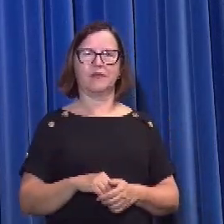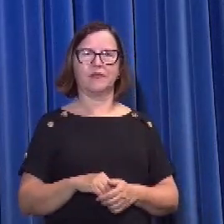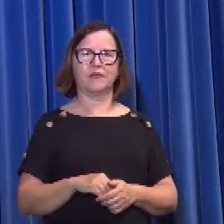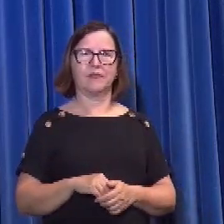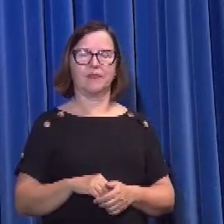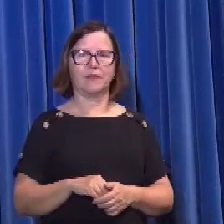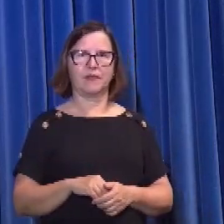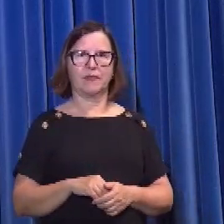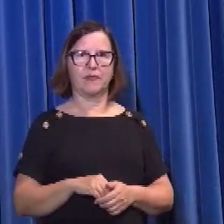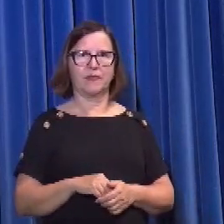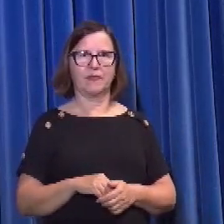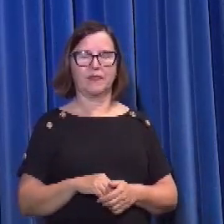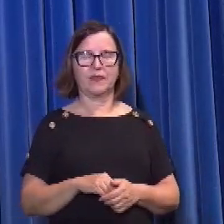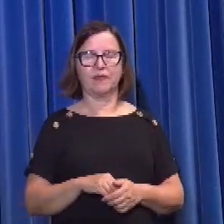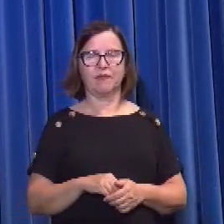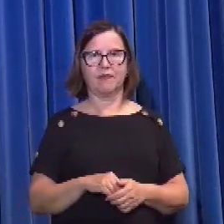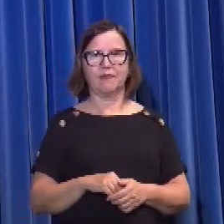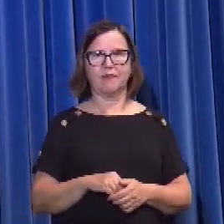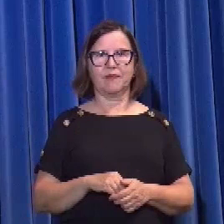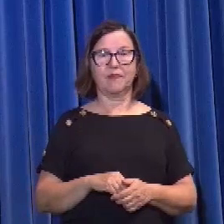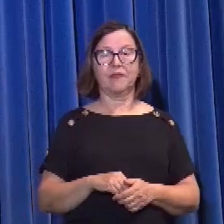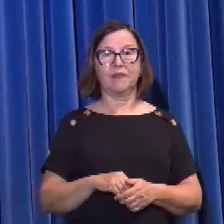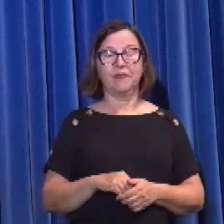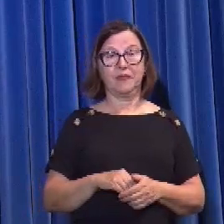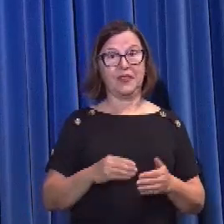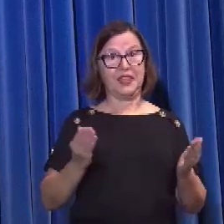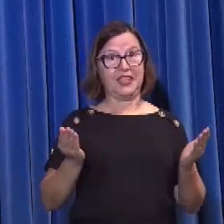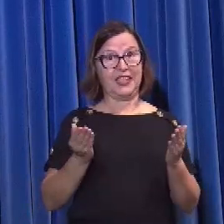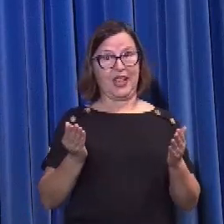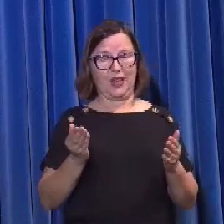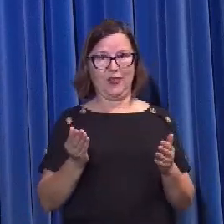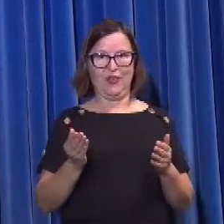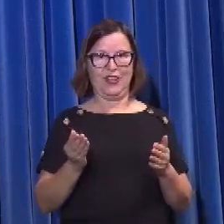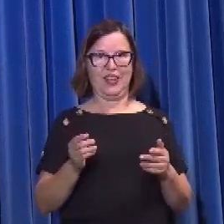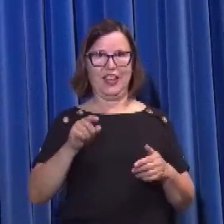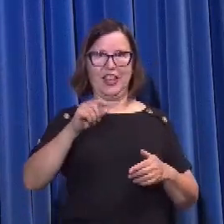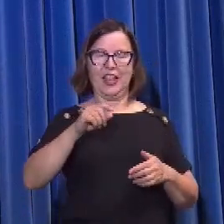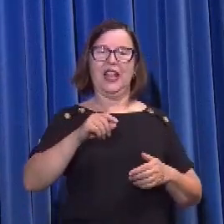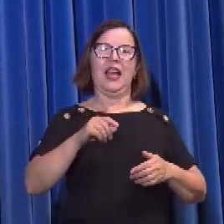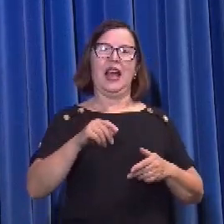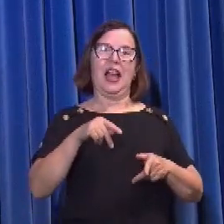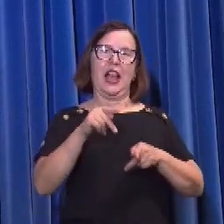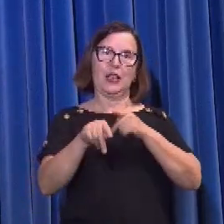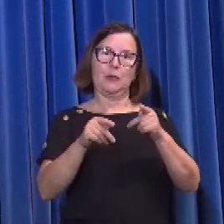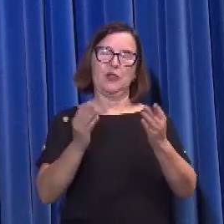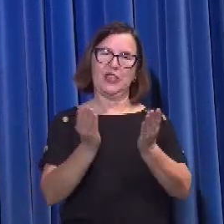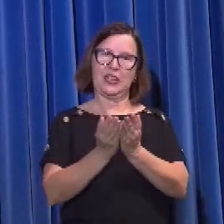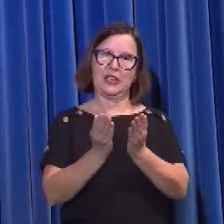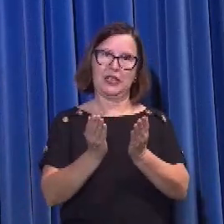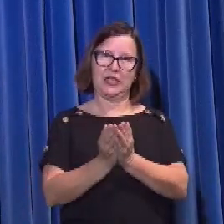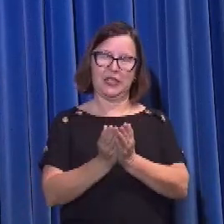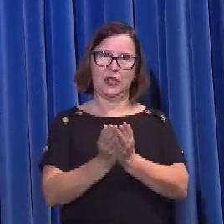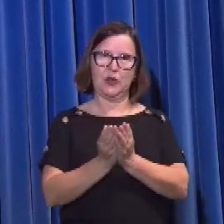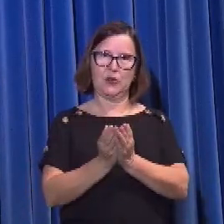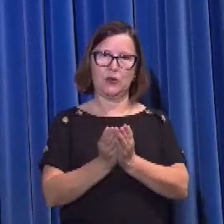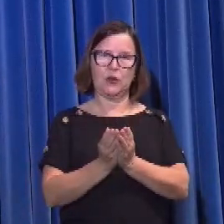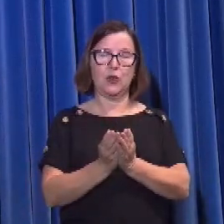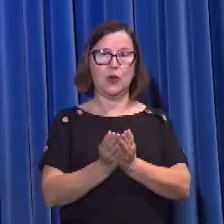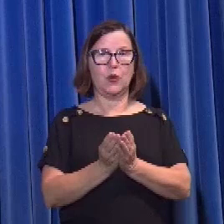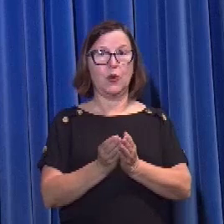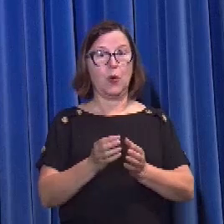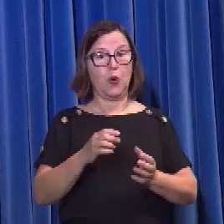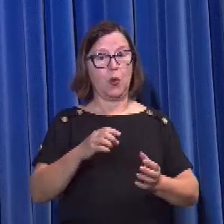Eles correm um risco ainda maior, porque agora que são cristãos, o mundo e o diabo se oporão a eles de